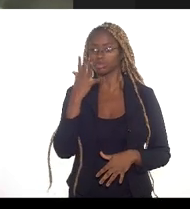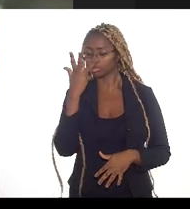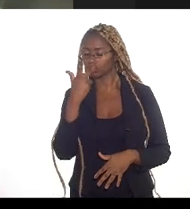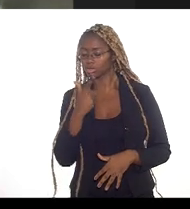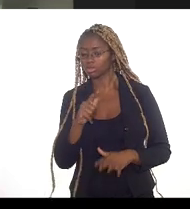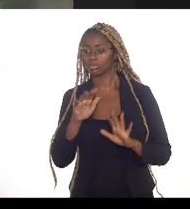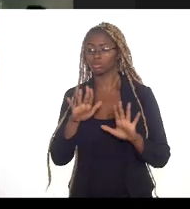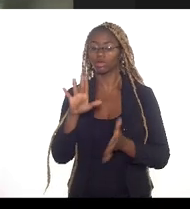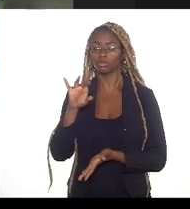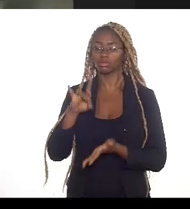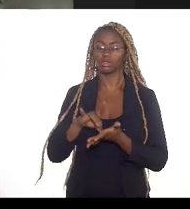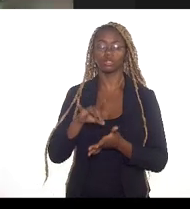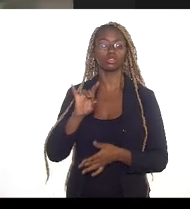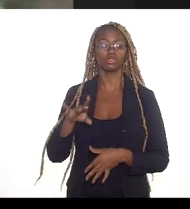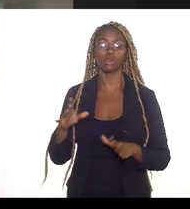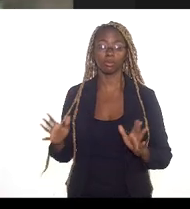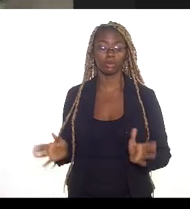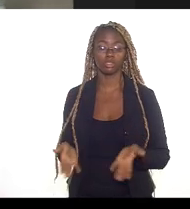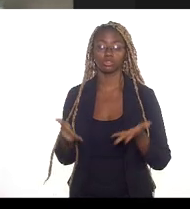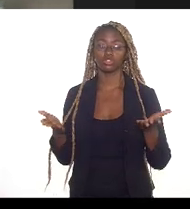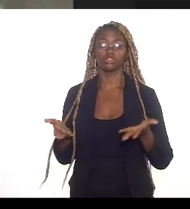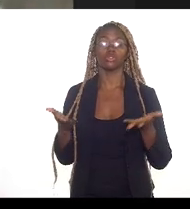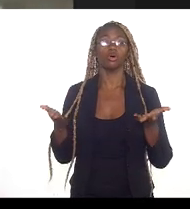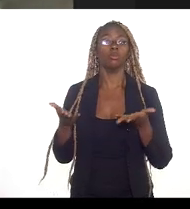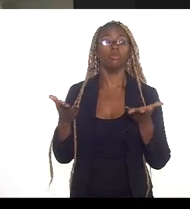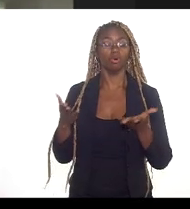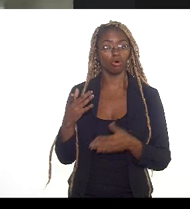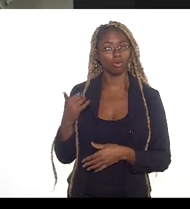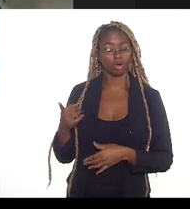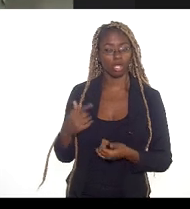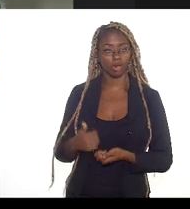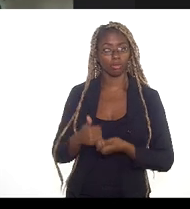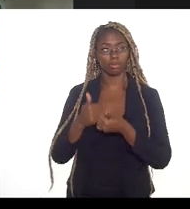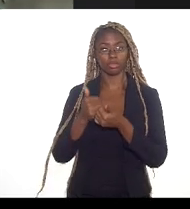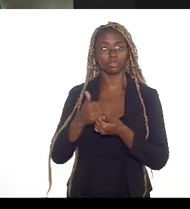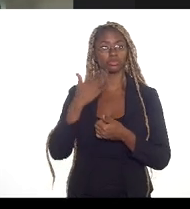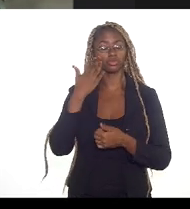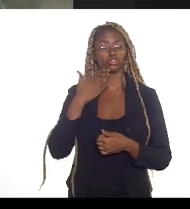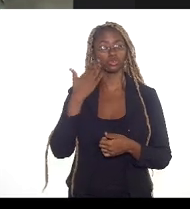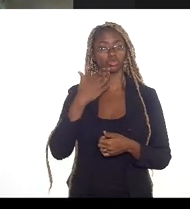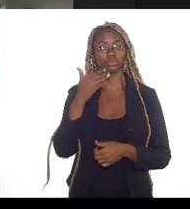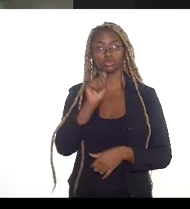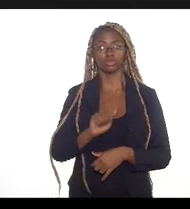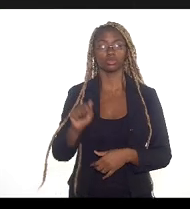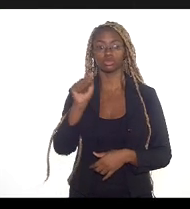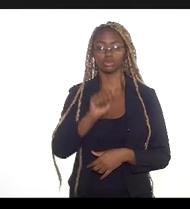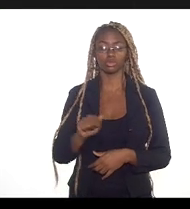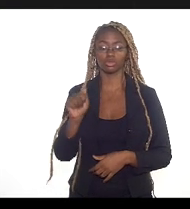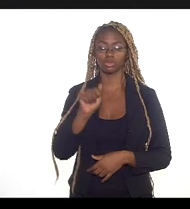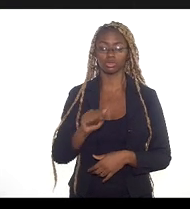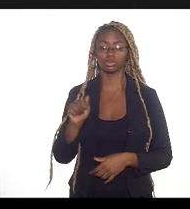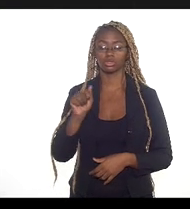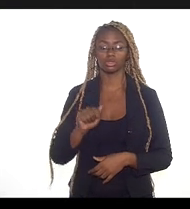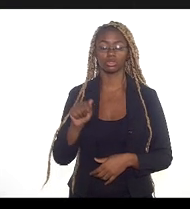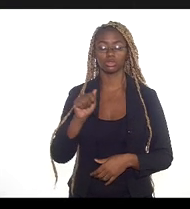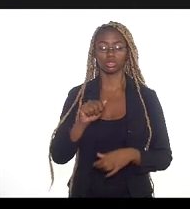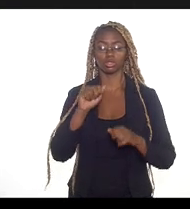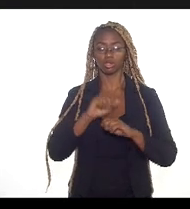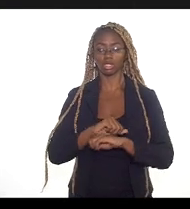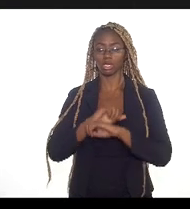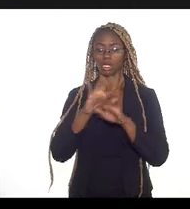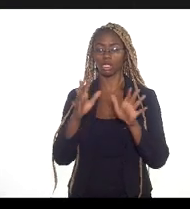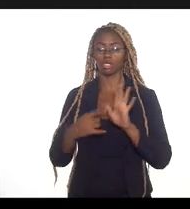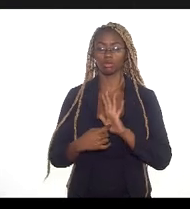verdade é que isso aí é para promover um discurso e uma associação que deixa claro